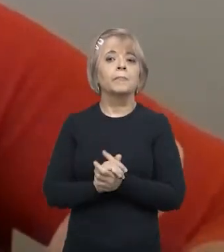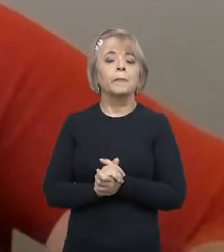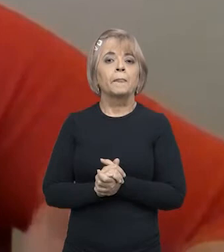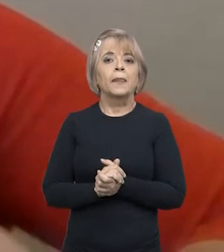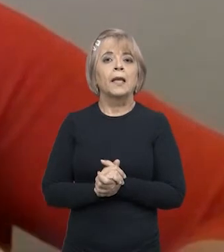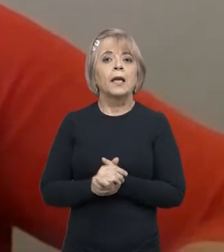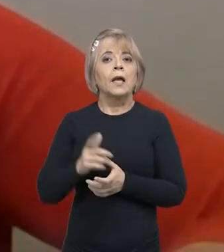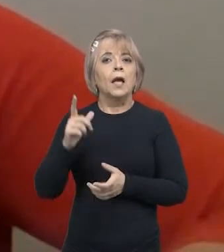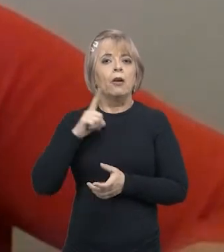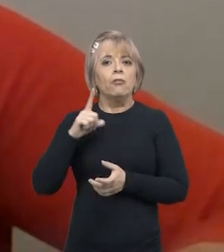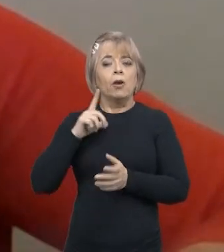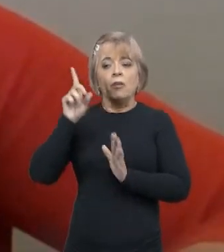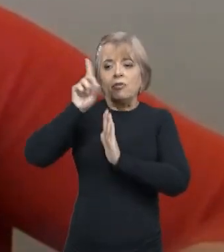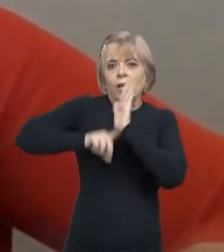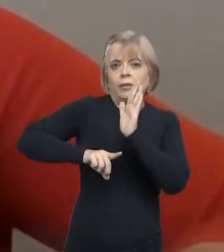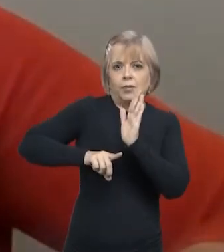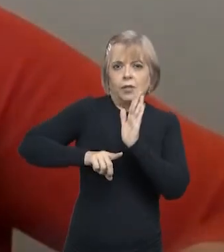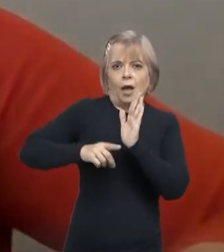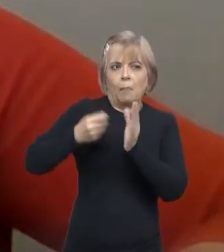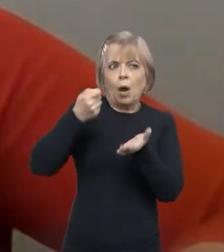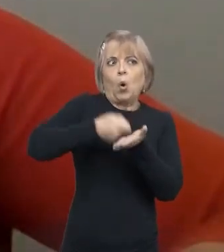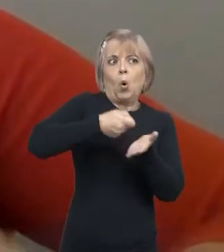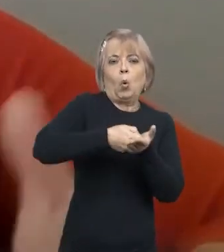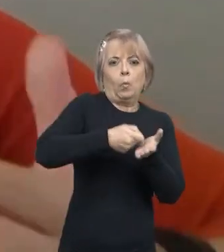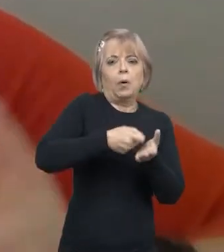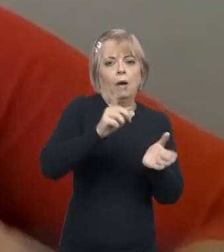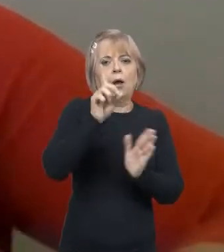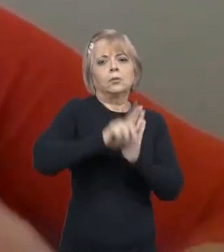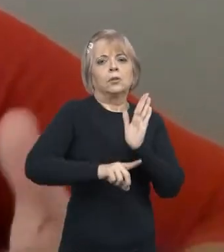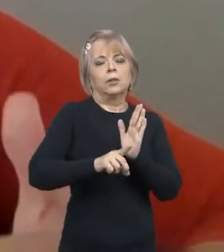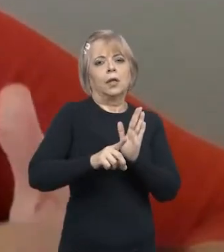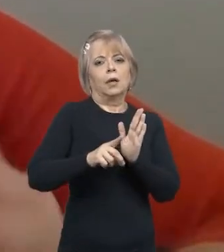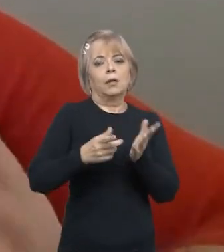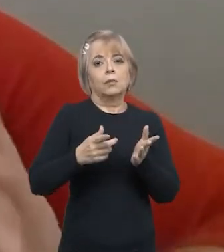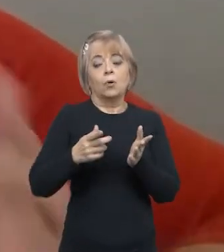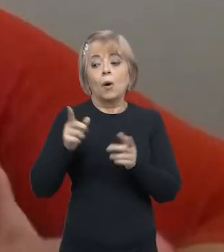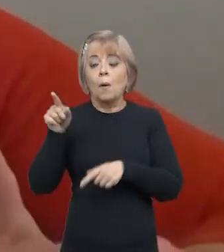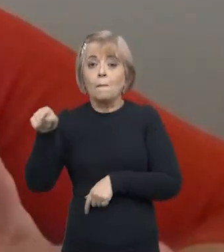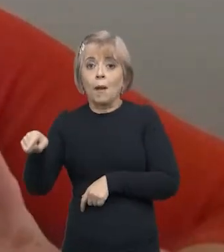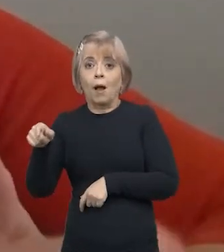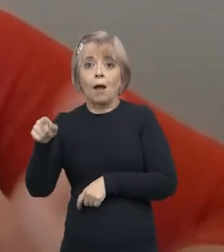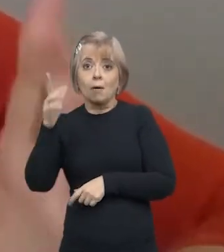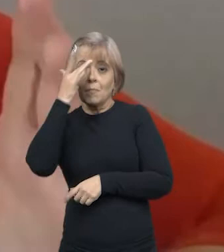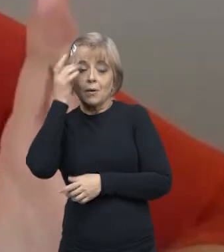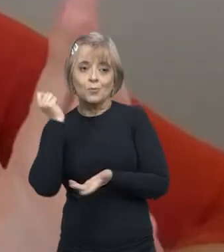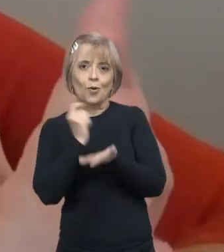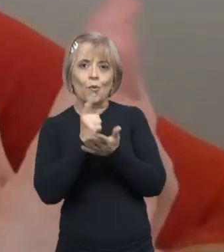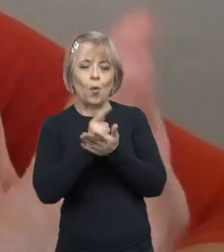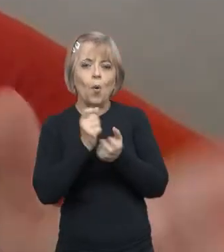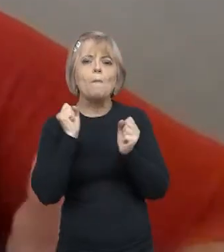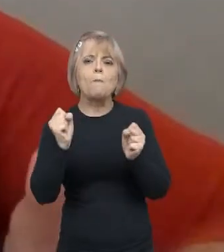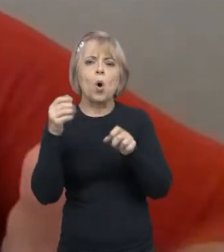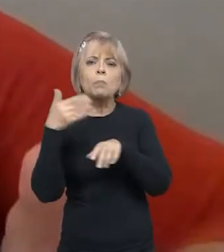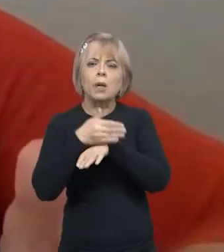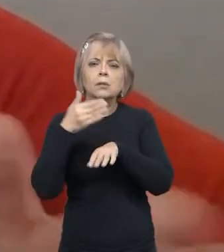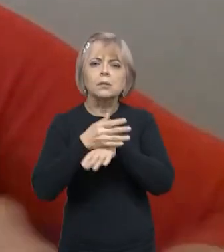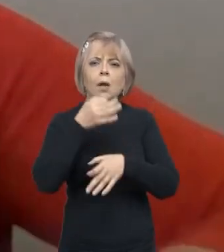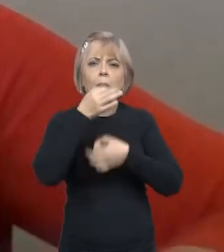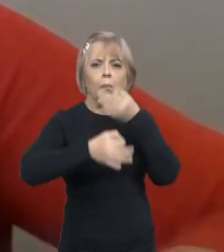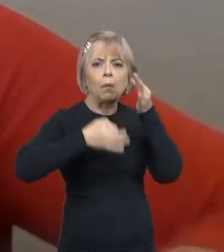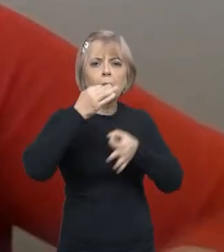direito dele, poder cobrar esse direito dos fornecedores, o consumidor também pode participar ativamente e a gente pede que participe